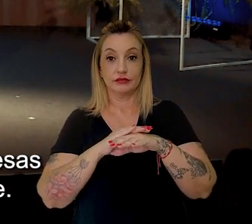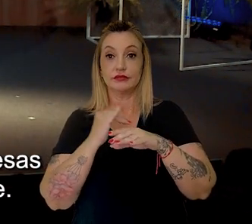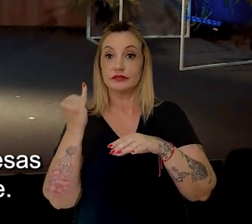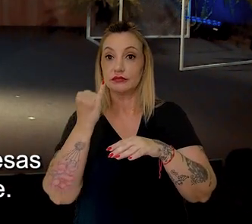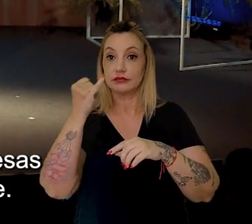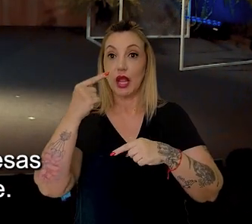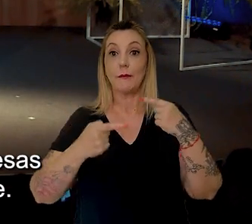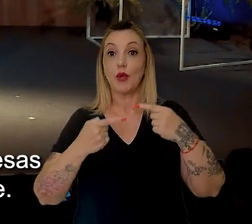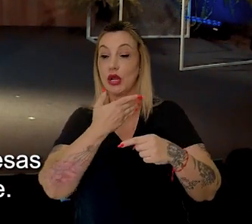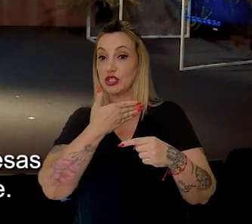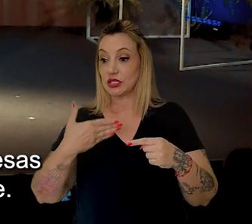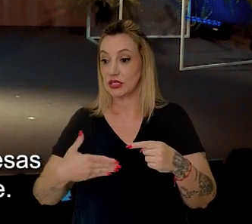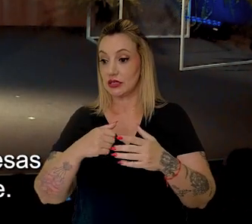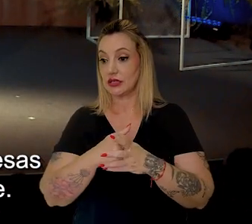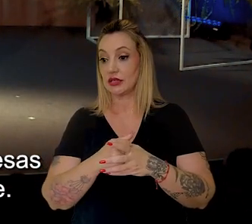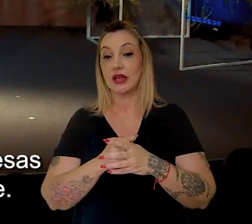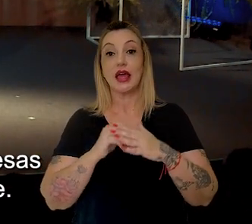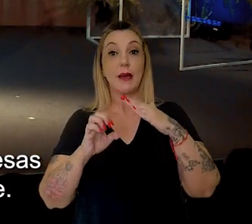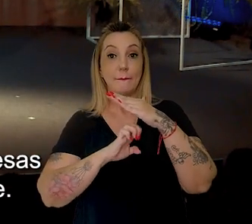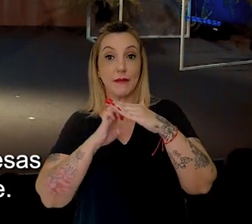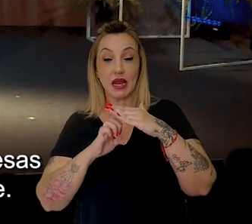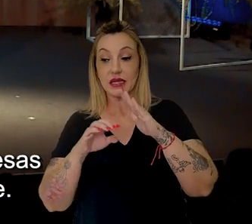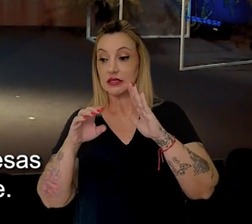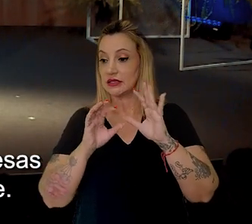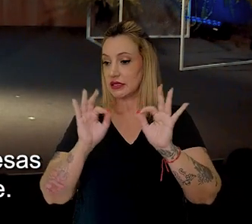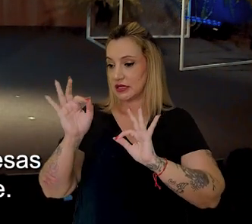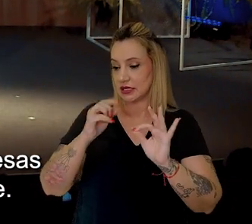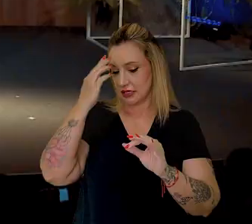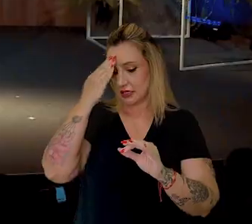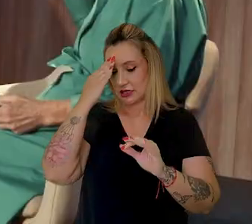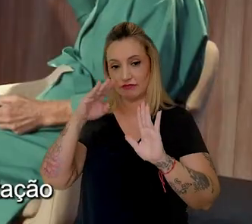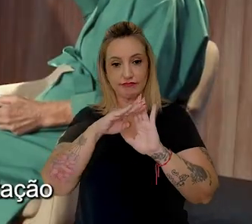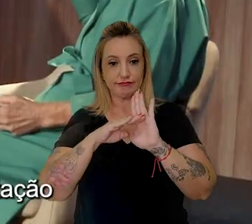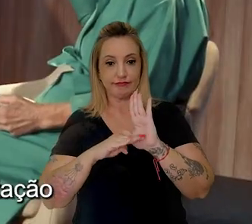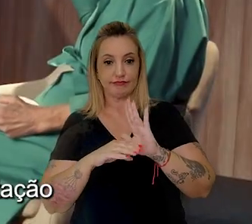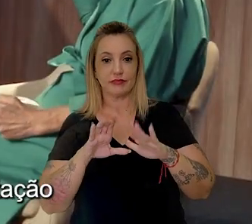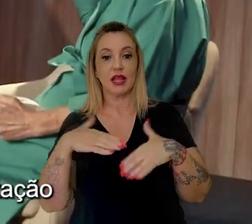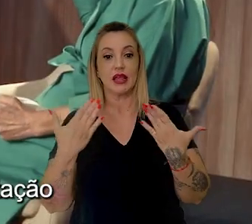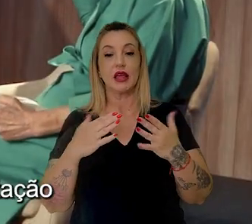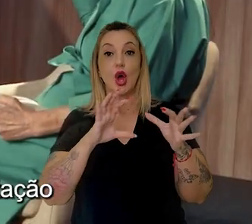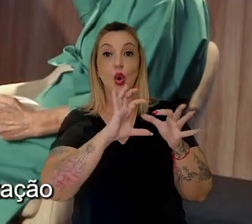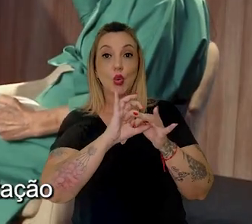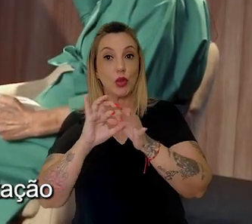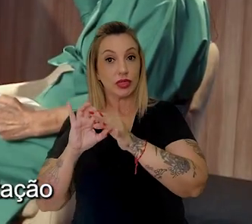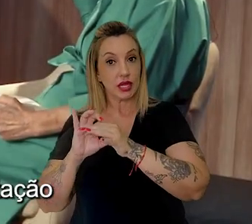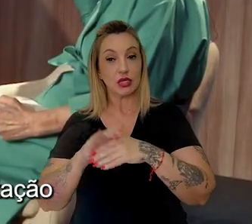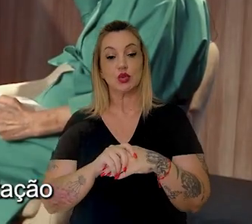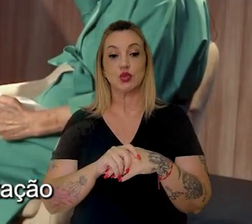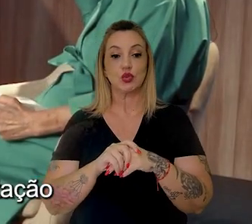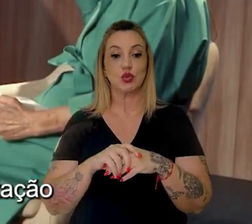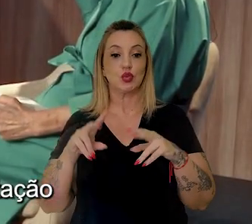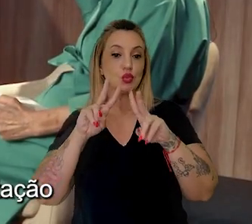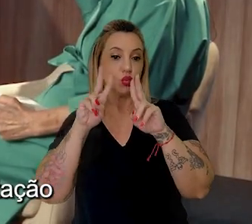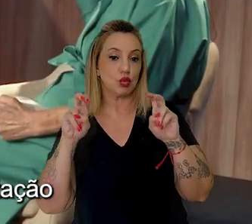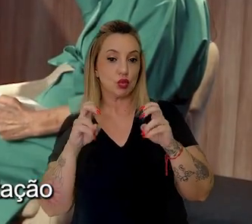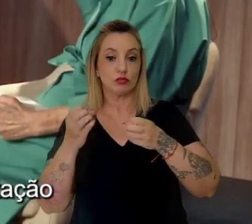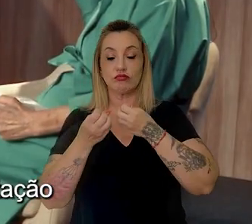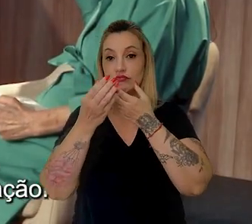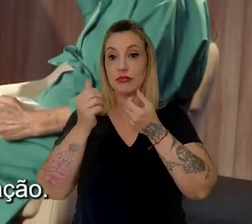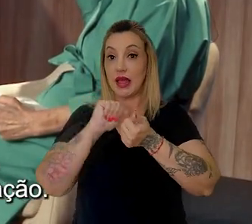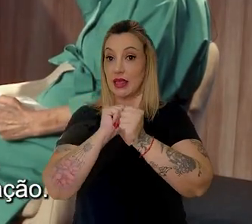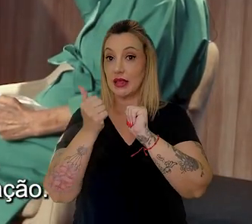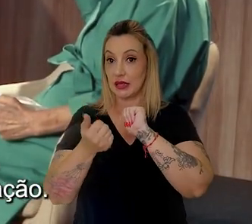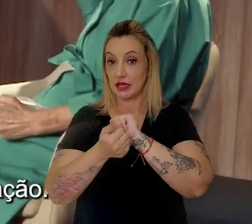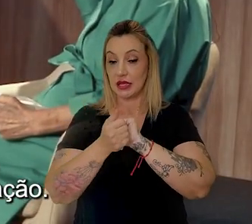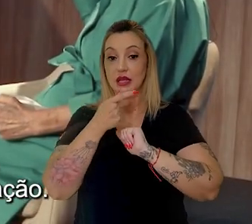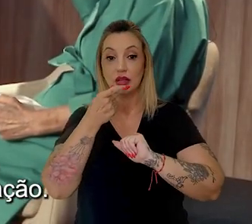para políticas públicas para as empresas se programarem e assim por diante E aí nesse contexto vou puxar a questão de dados e adaptação